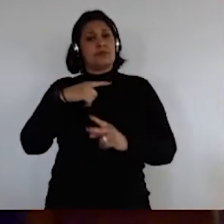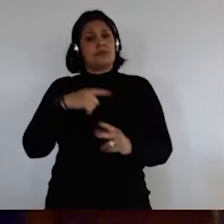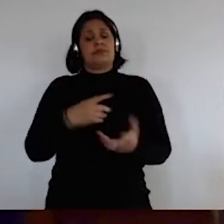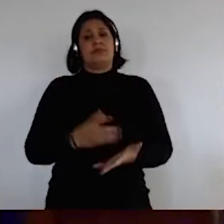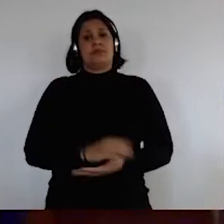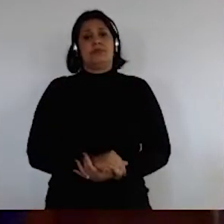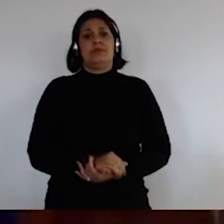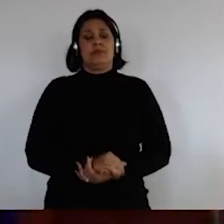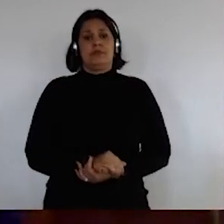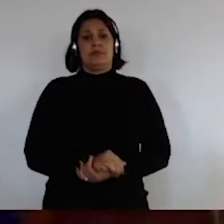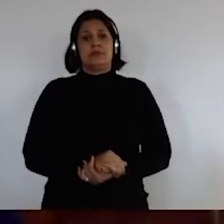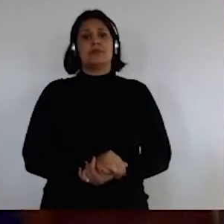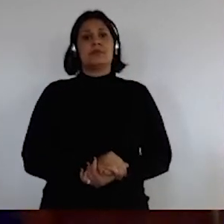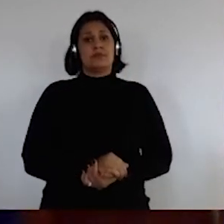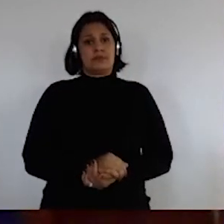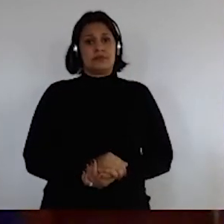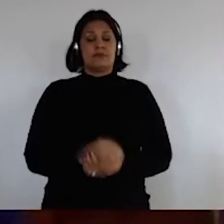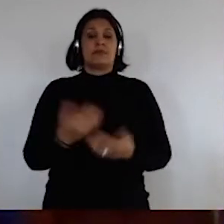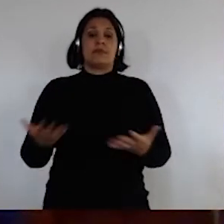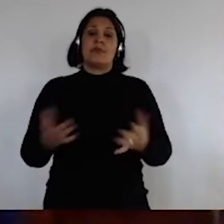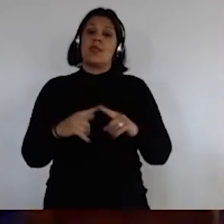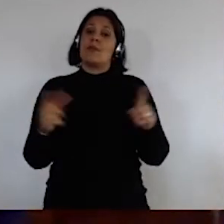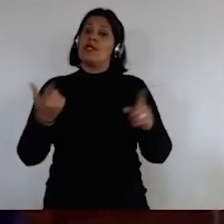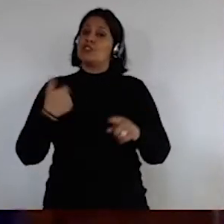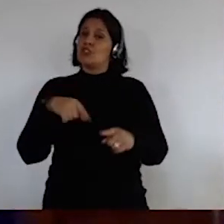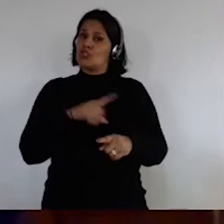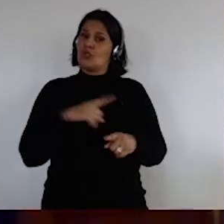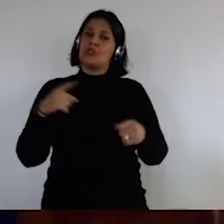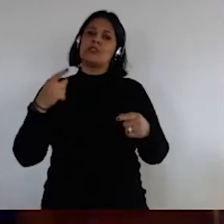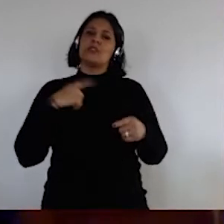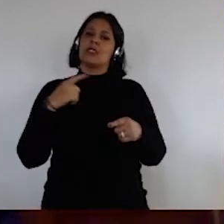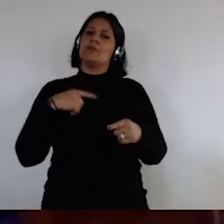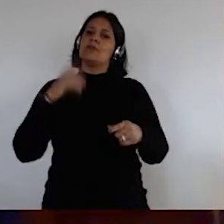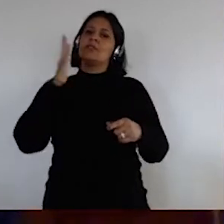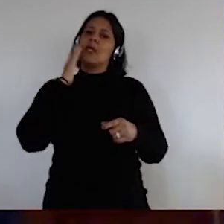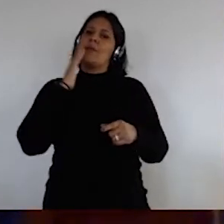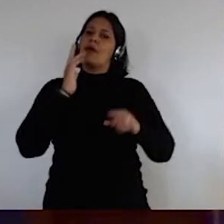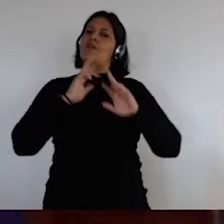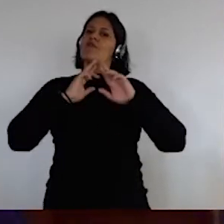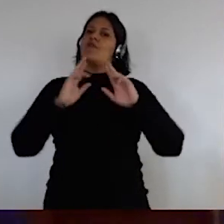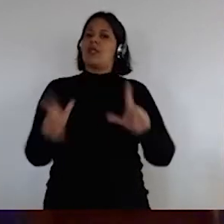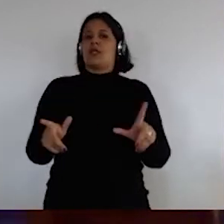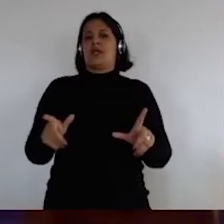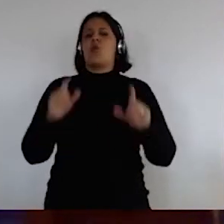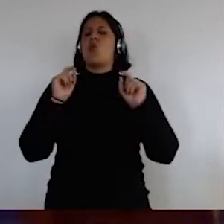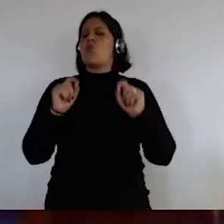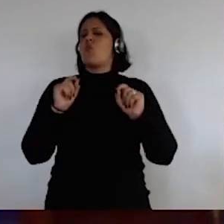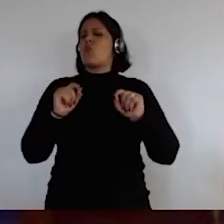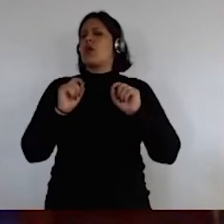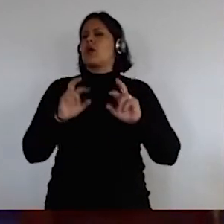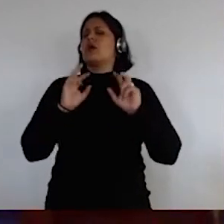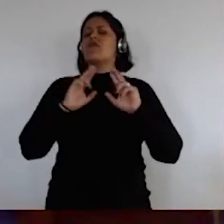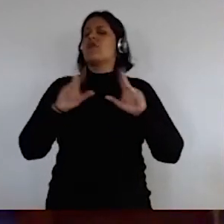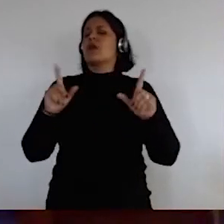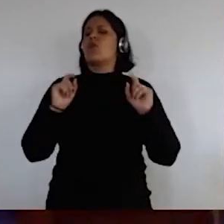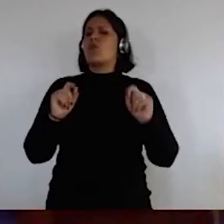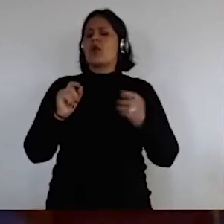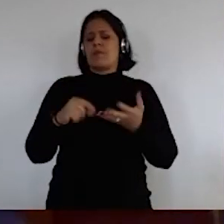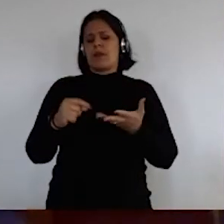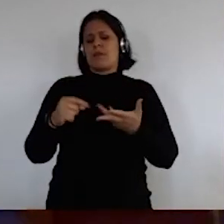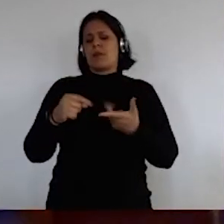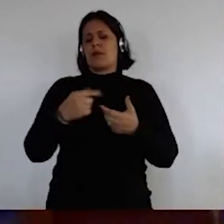processuais. Mas nós temos que fazer uma diferença sobre o que significa estes dispositivos